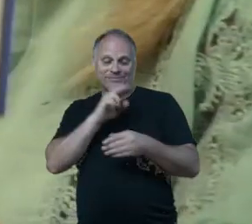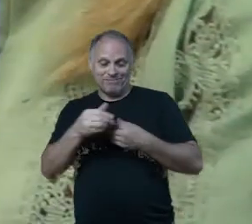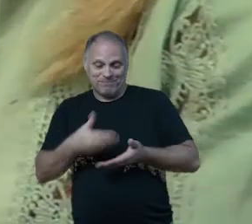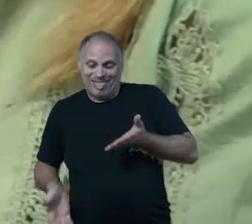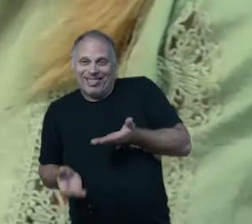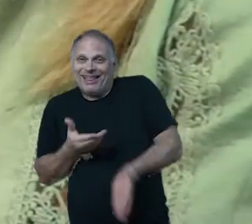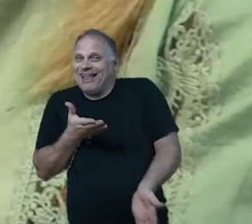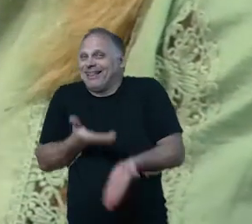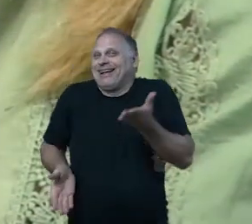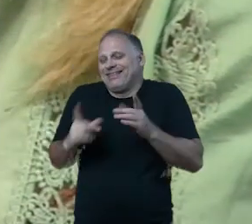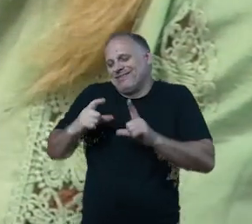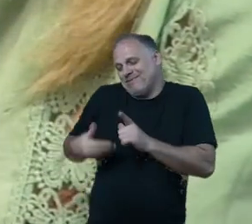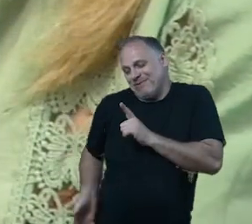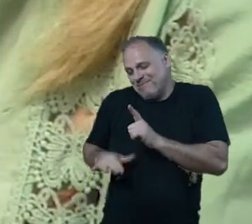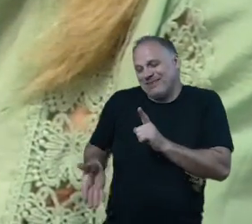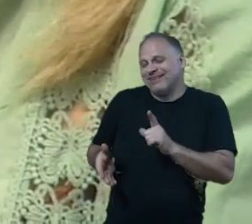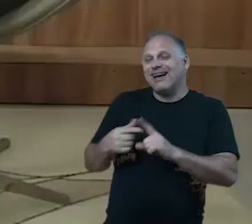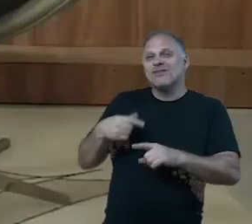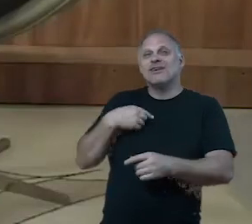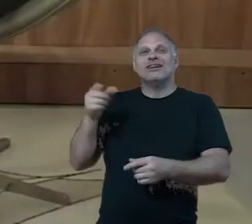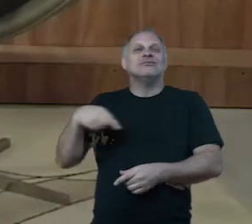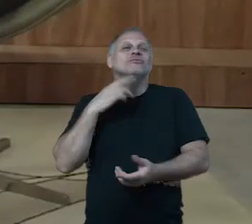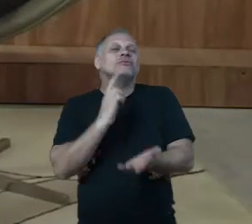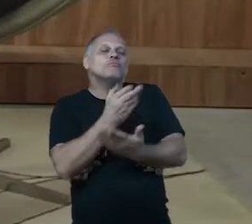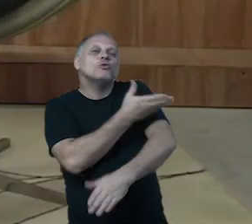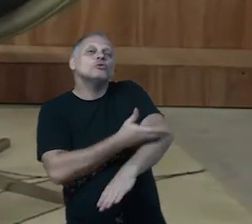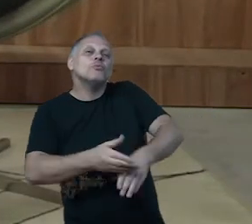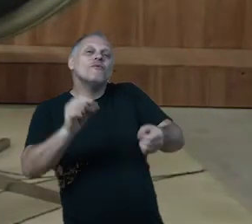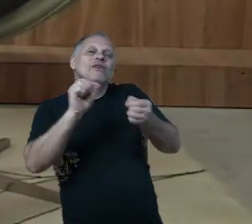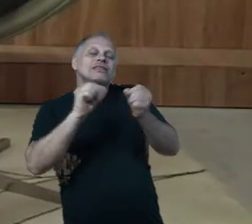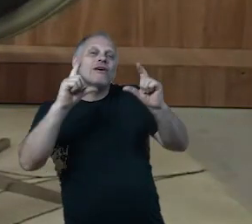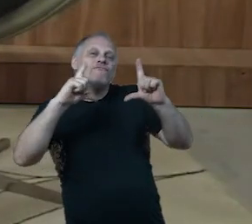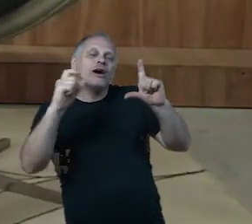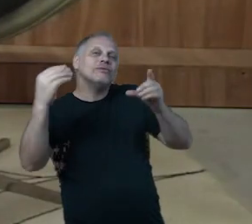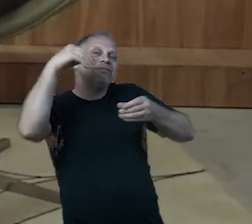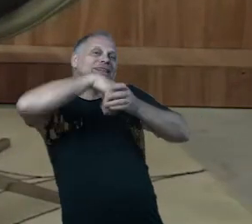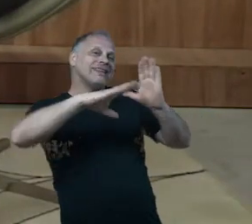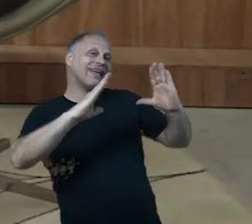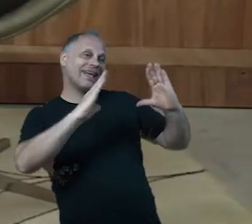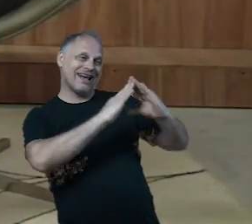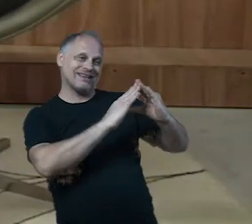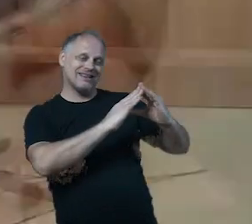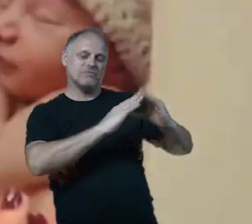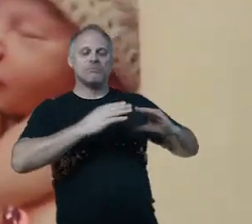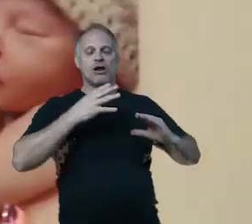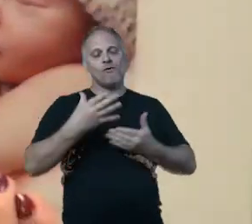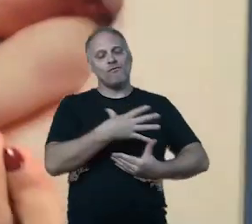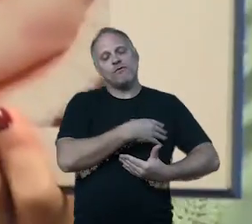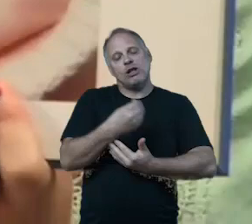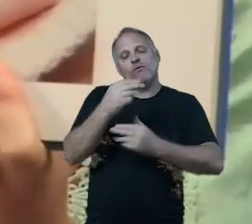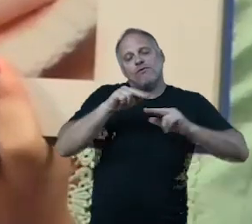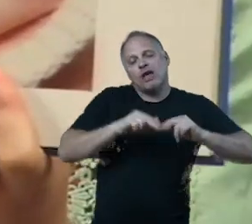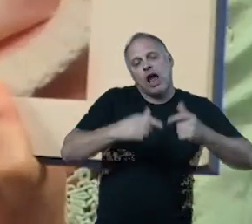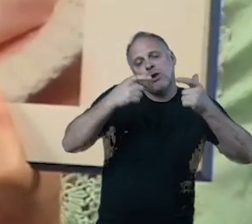colo. Olha que amor. Eu costumo sempre fazer as fotos na residência da família. Para não tirar do conforto do lar